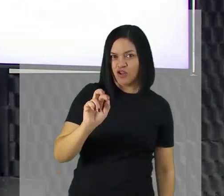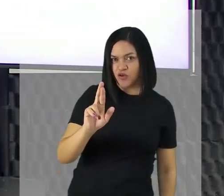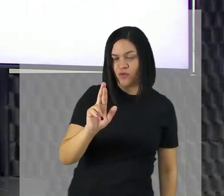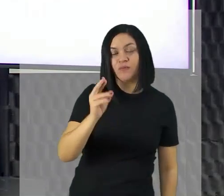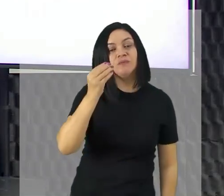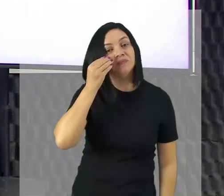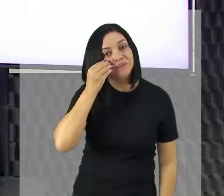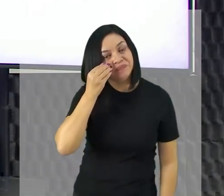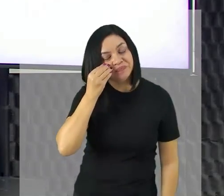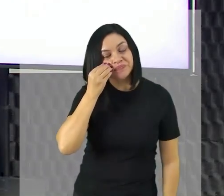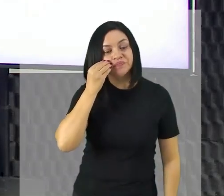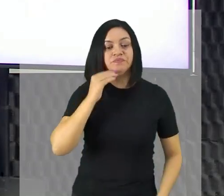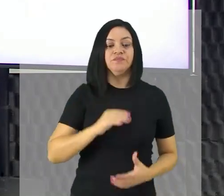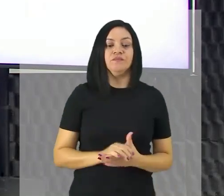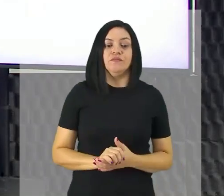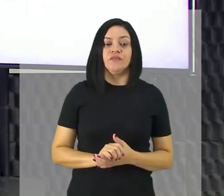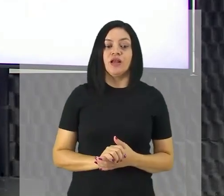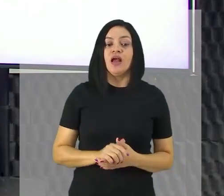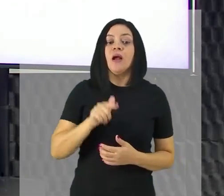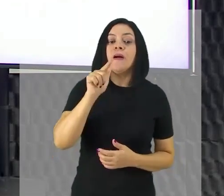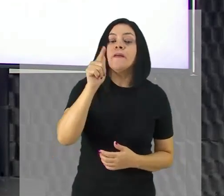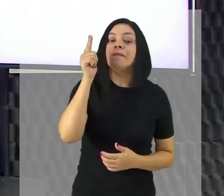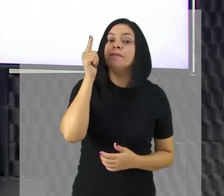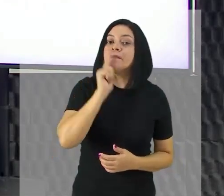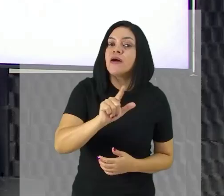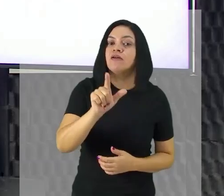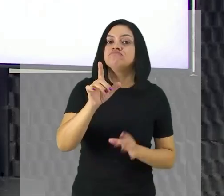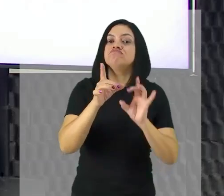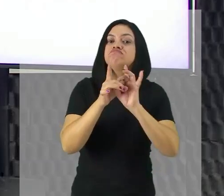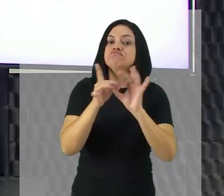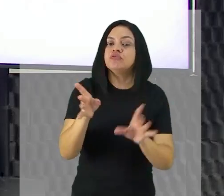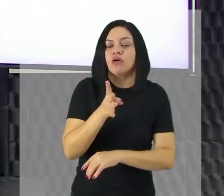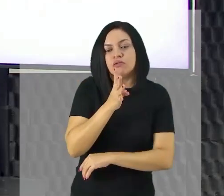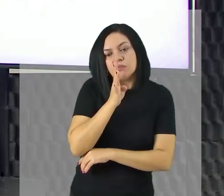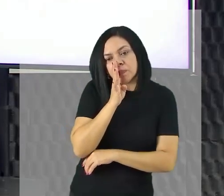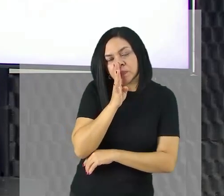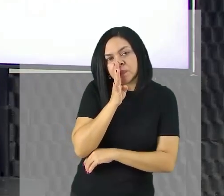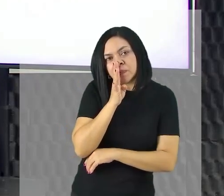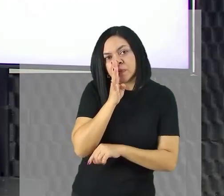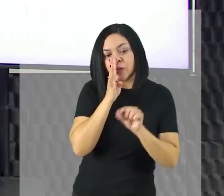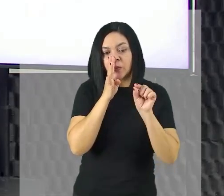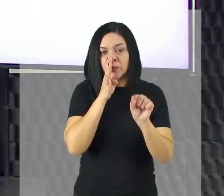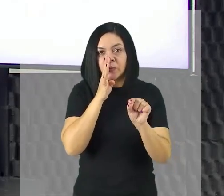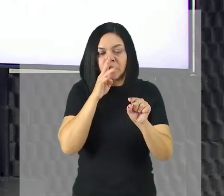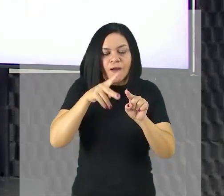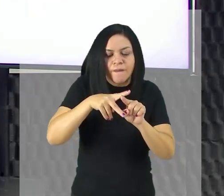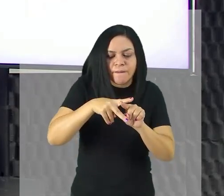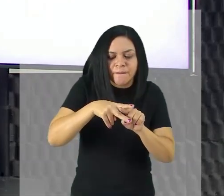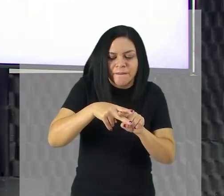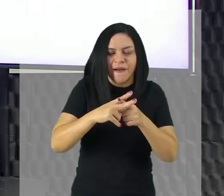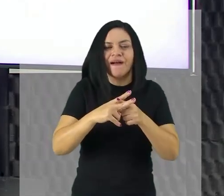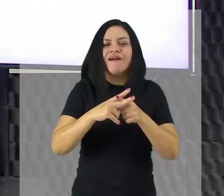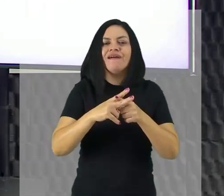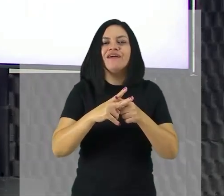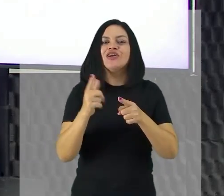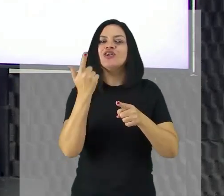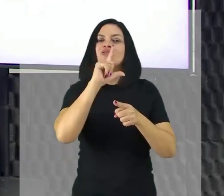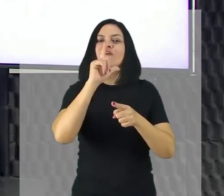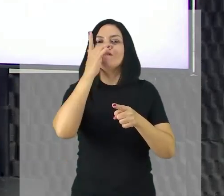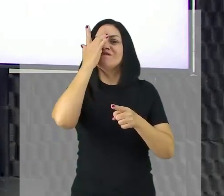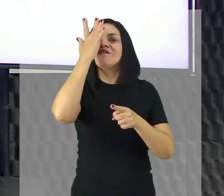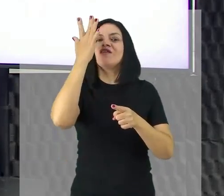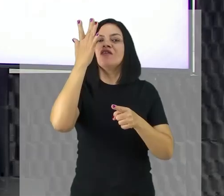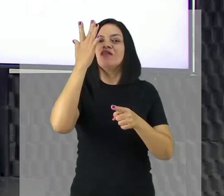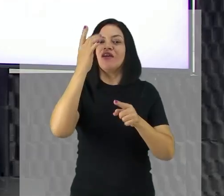lá? Para permitir a ocorrência do fato observado, ou seja, para ele folgar aquilo ali,